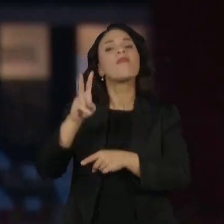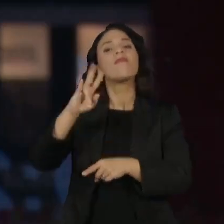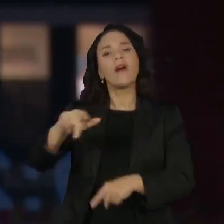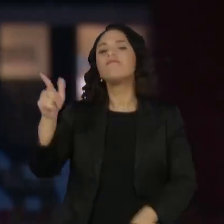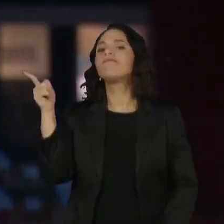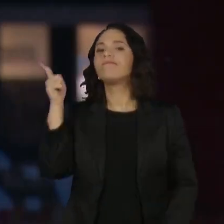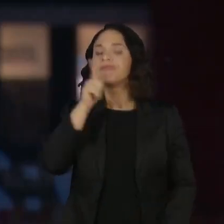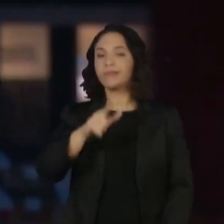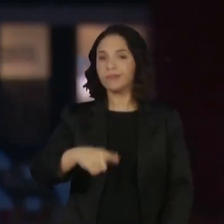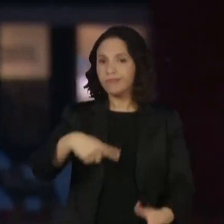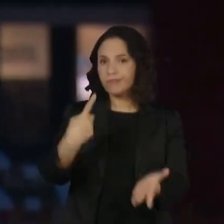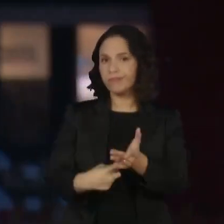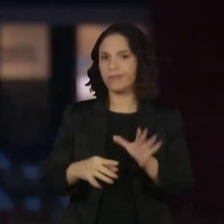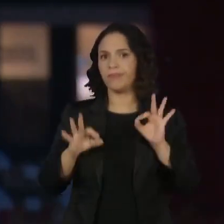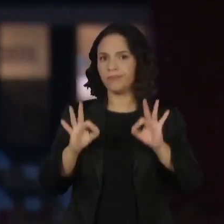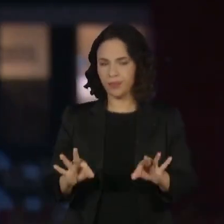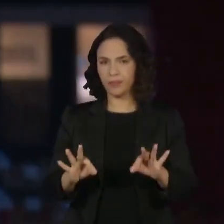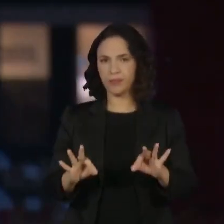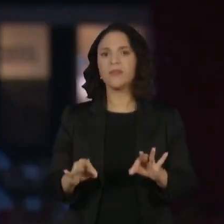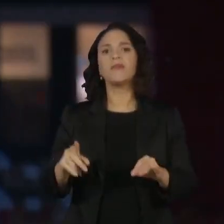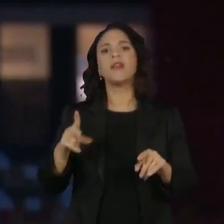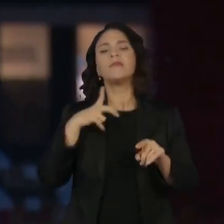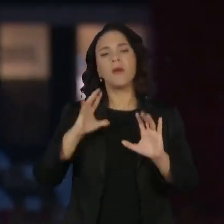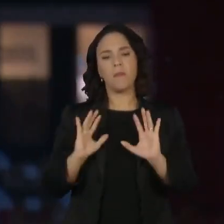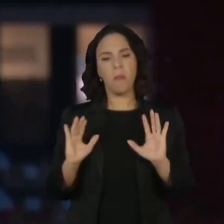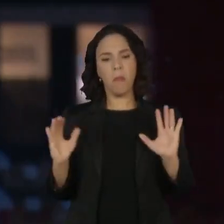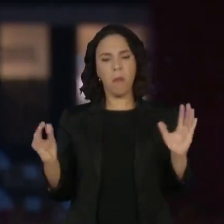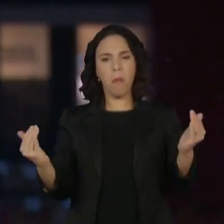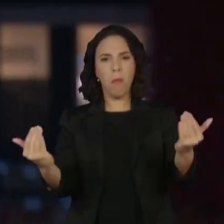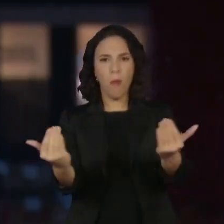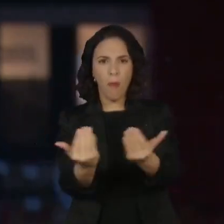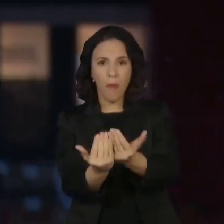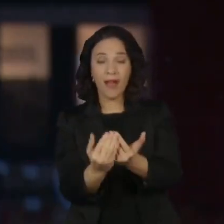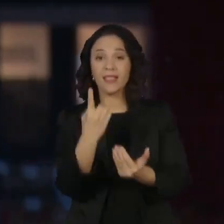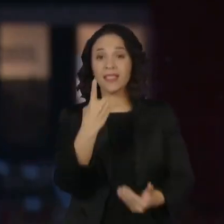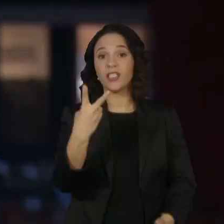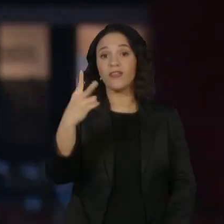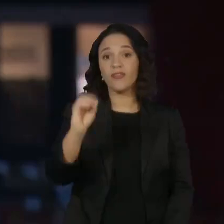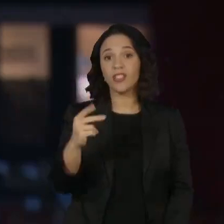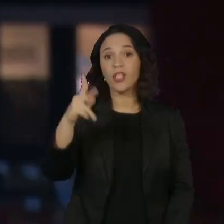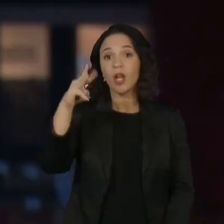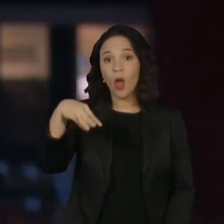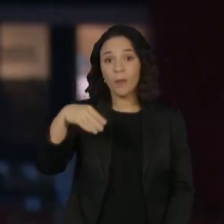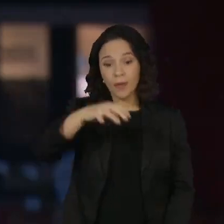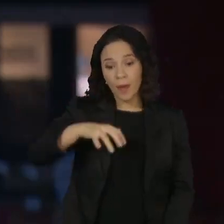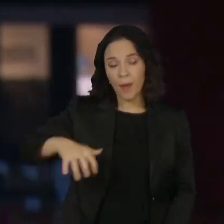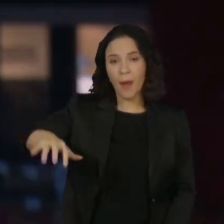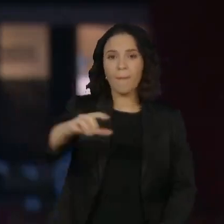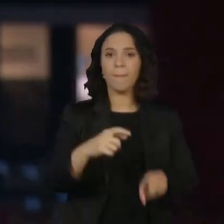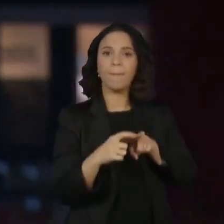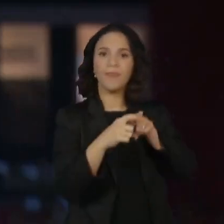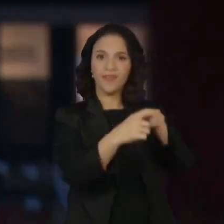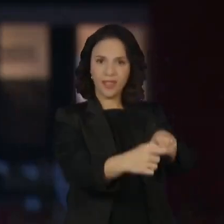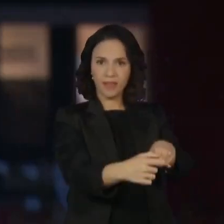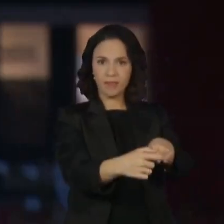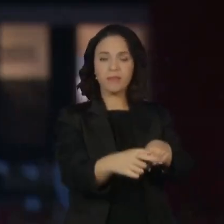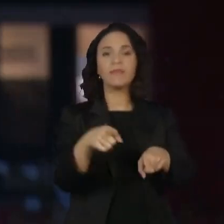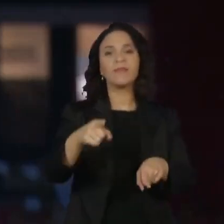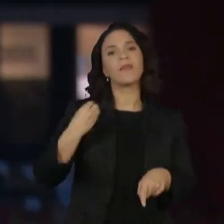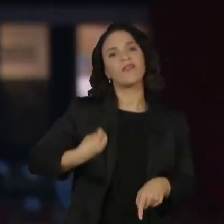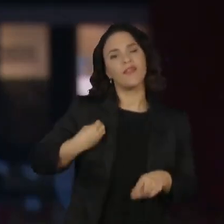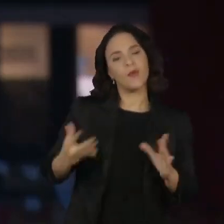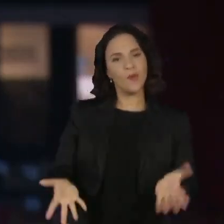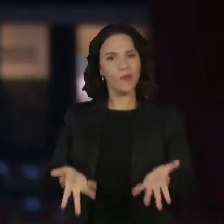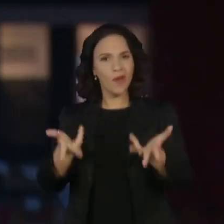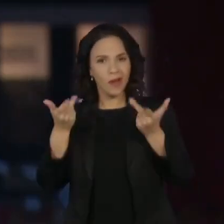cumprida nós vamos fazer um cinturão de 120 km uma faixa Empresarial dentro das periferias e a sua qualidade